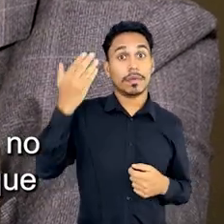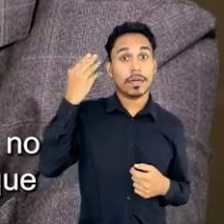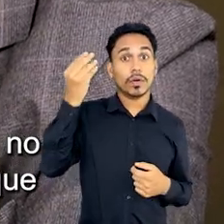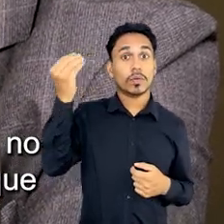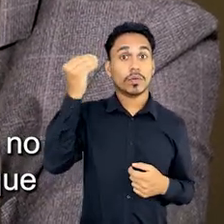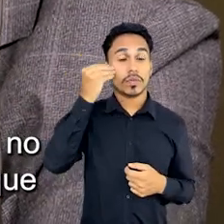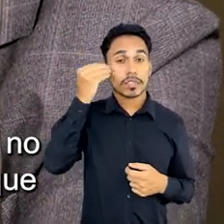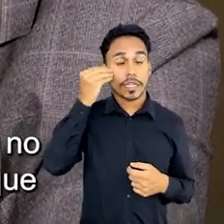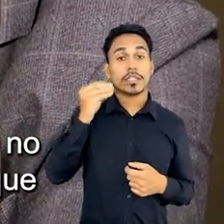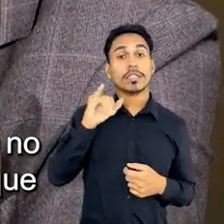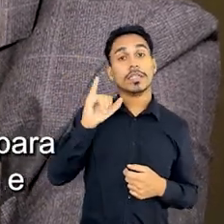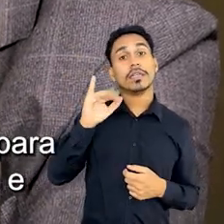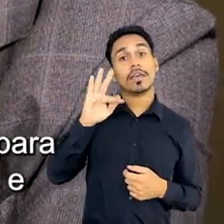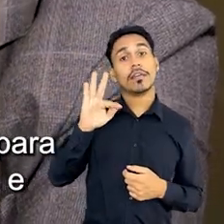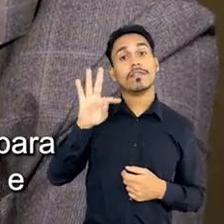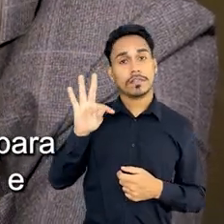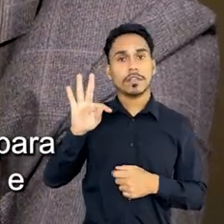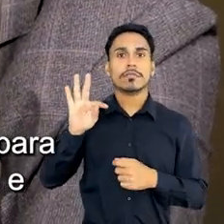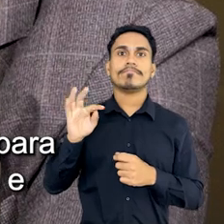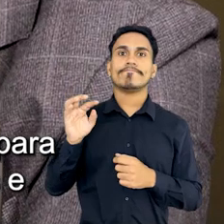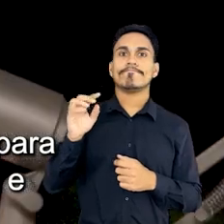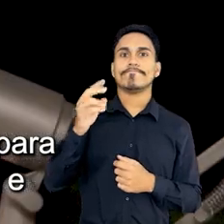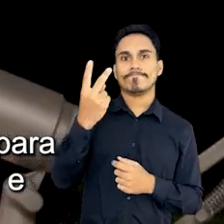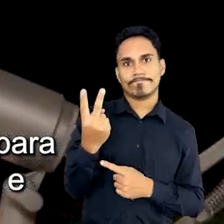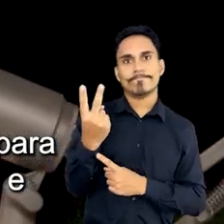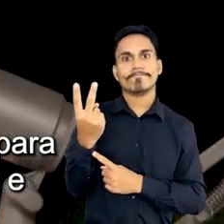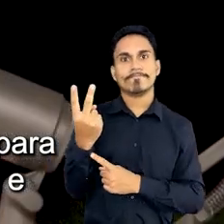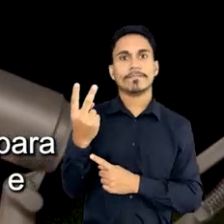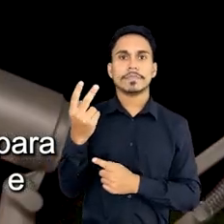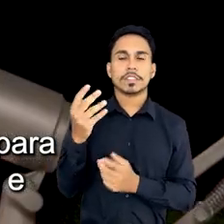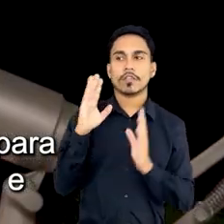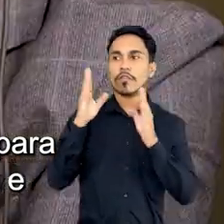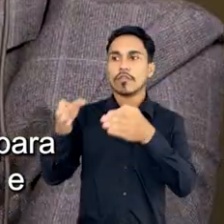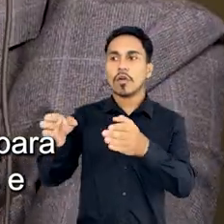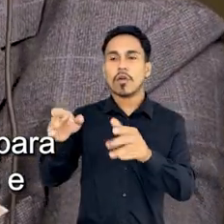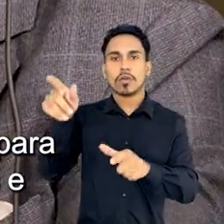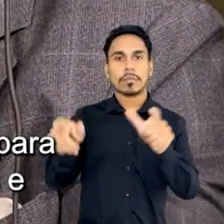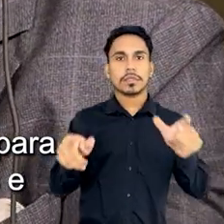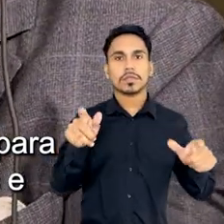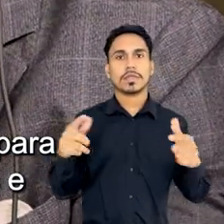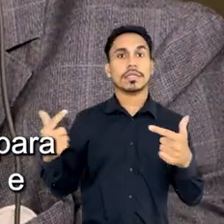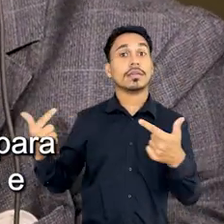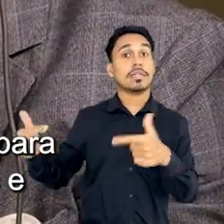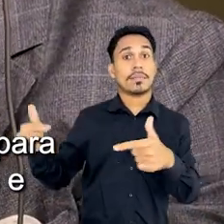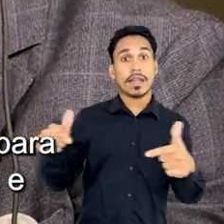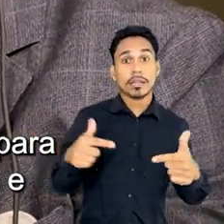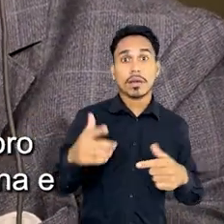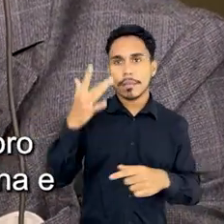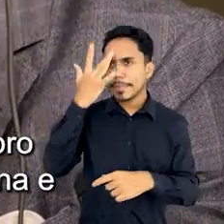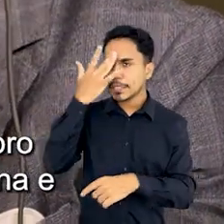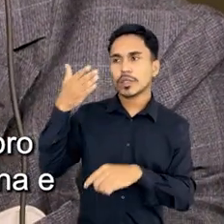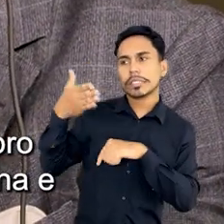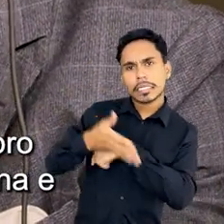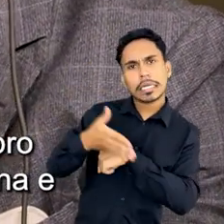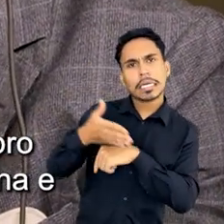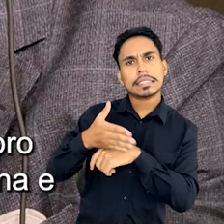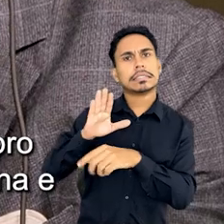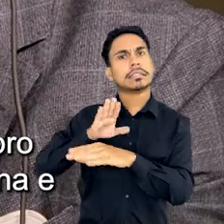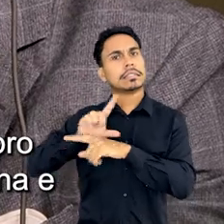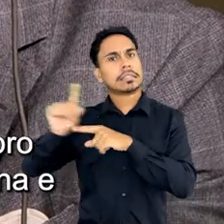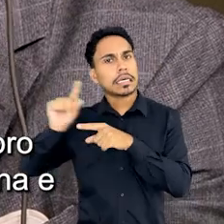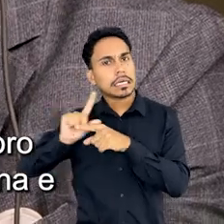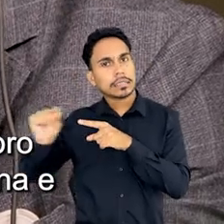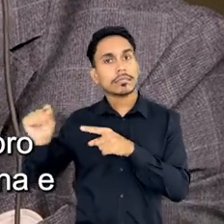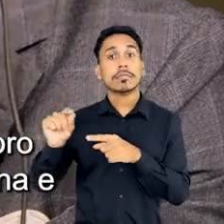piloto Instituto Federal Fluminense com dois cursos que funcionam dessa maneira são cursos voltados para trabalhadores além de serem várias e várias saídas tem outro